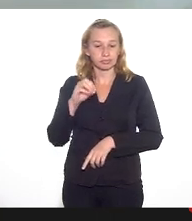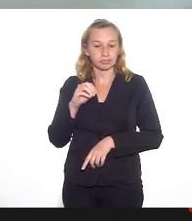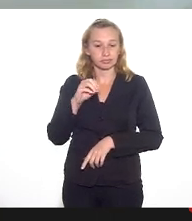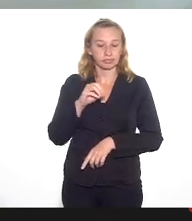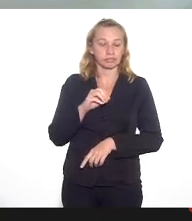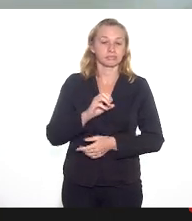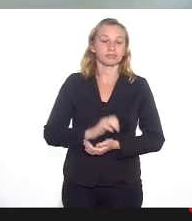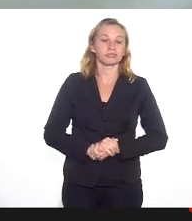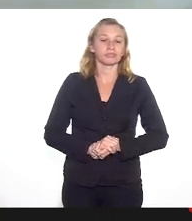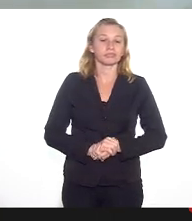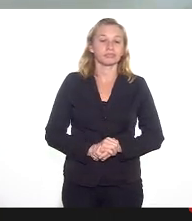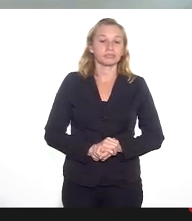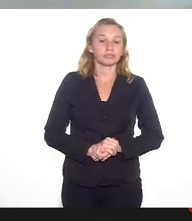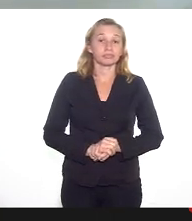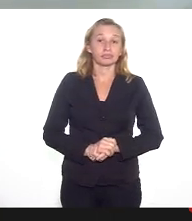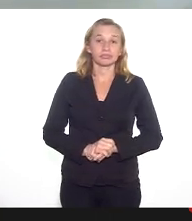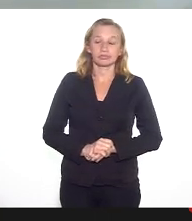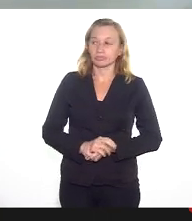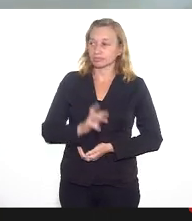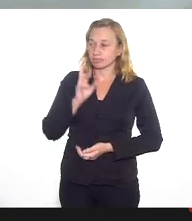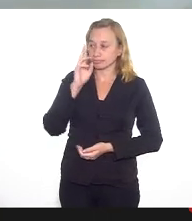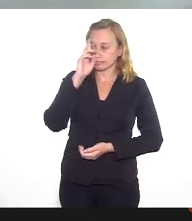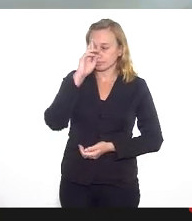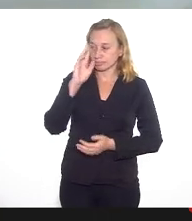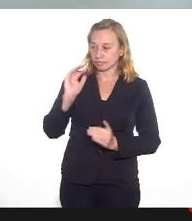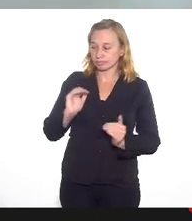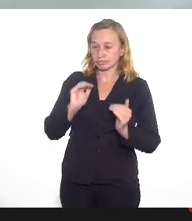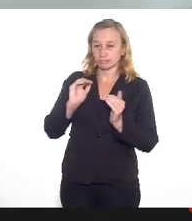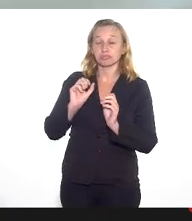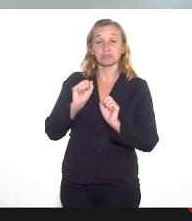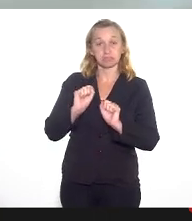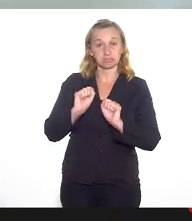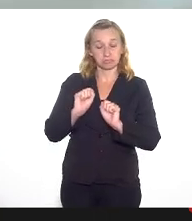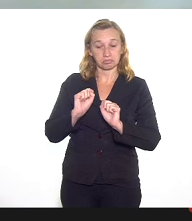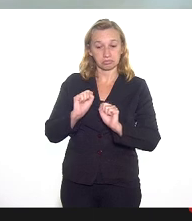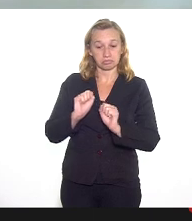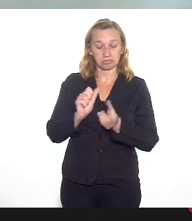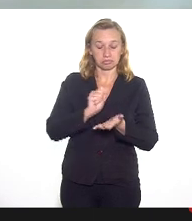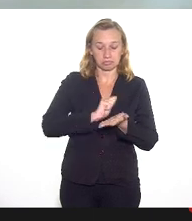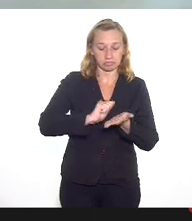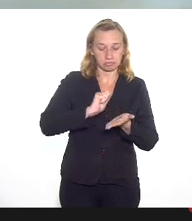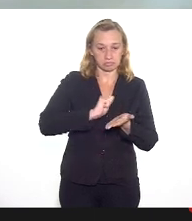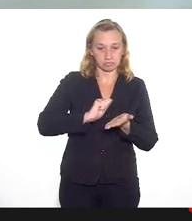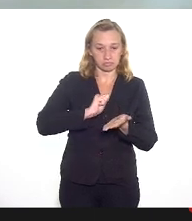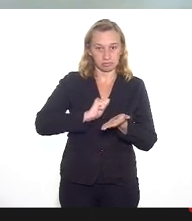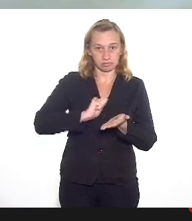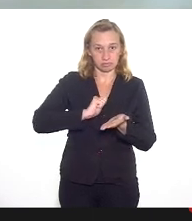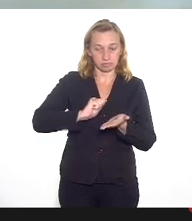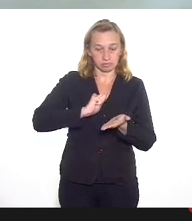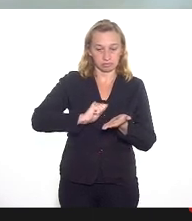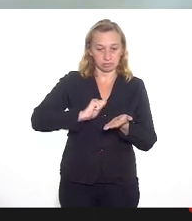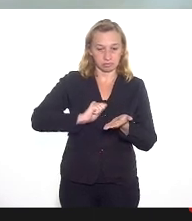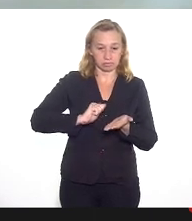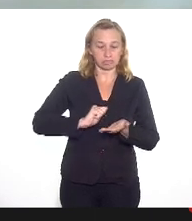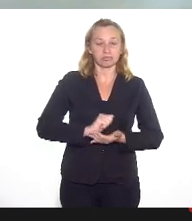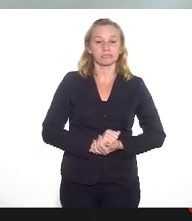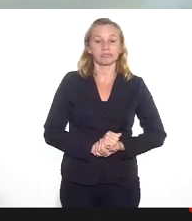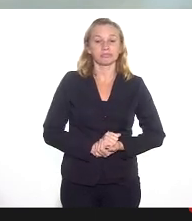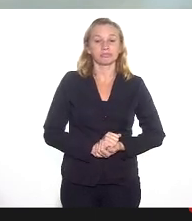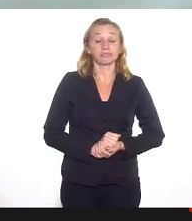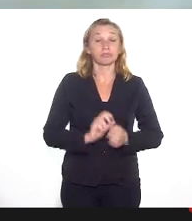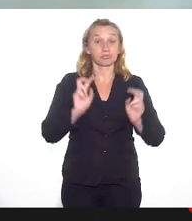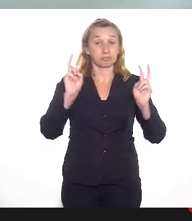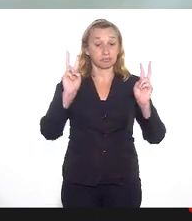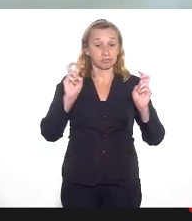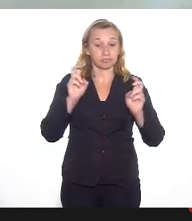se Vossa Senhoria pudesse colocar isso sinteticamente numa questão